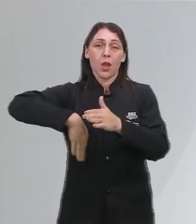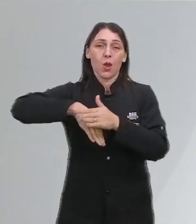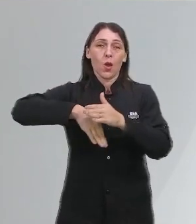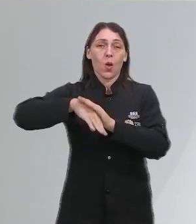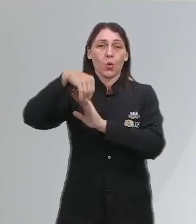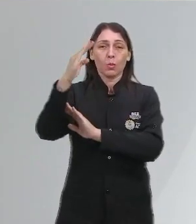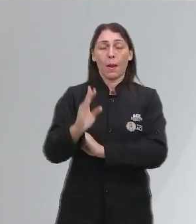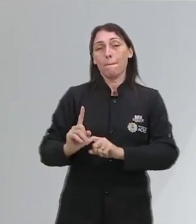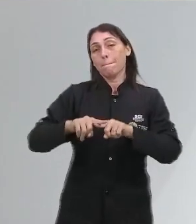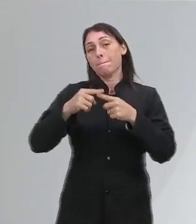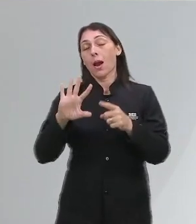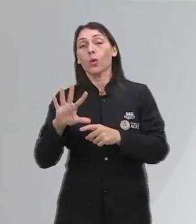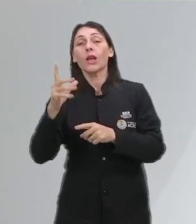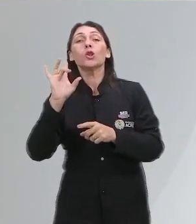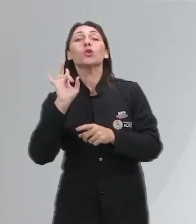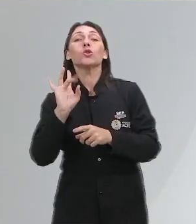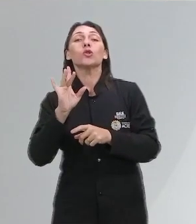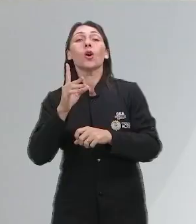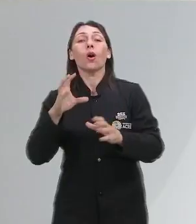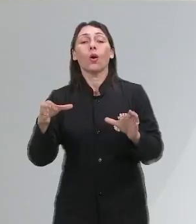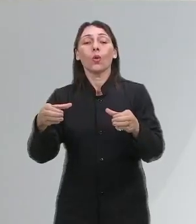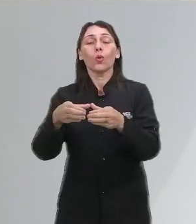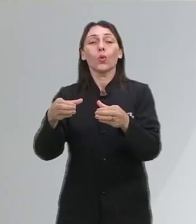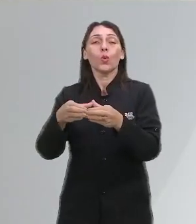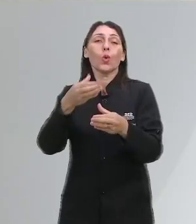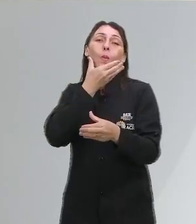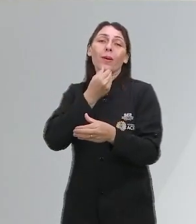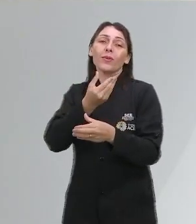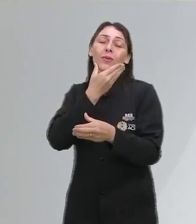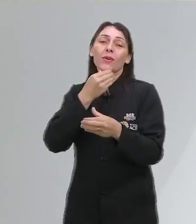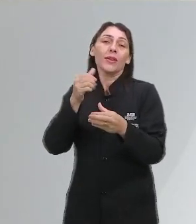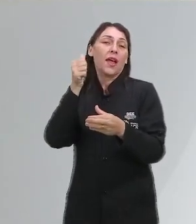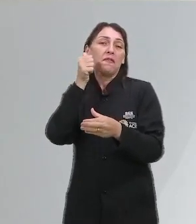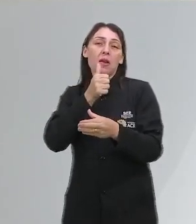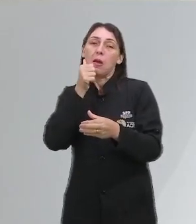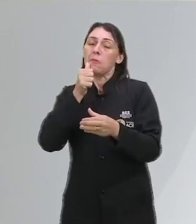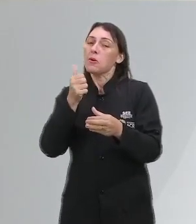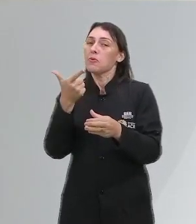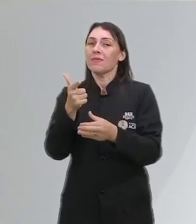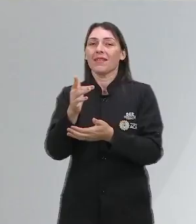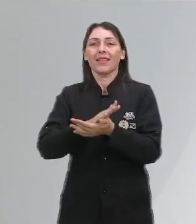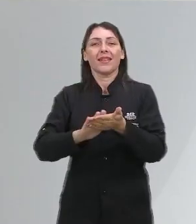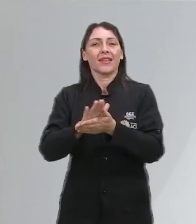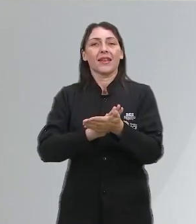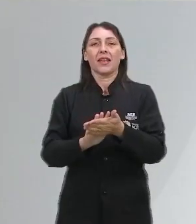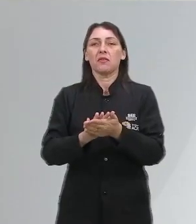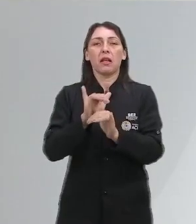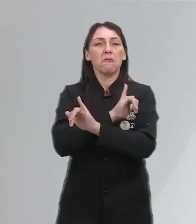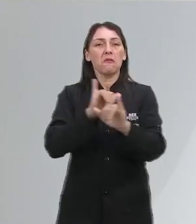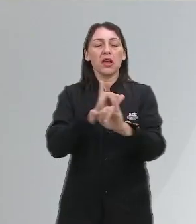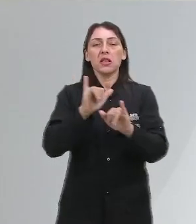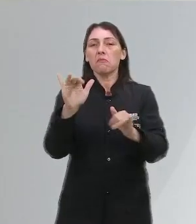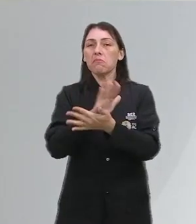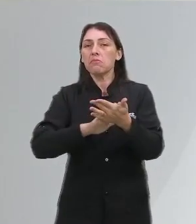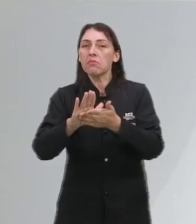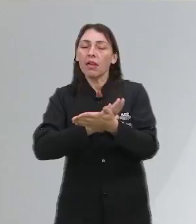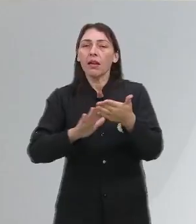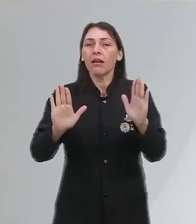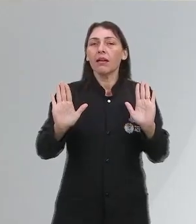isso só acontece na seleção masculina. Na feminina, segue o baile, às vezes não tem nem a divulgação.